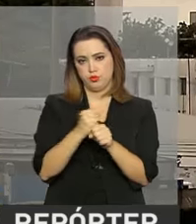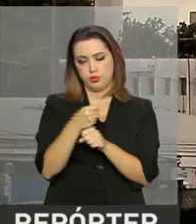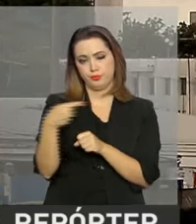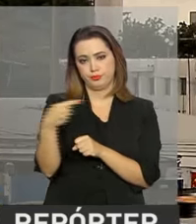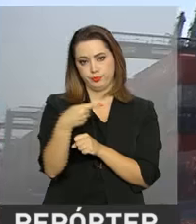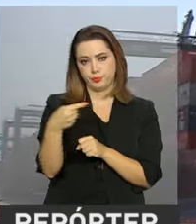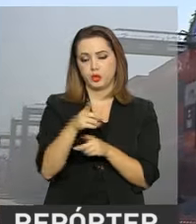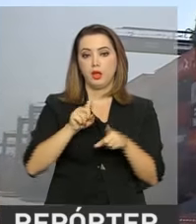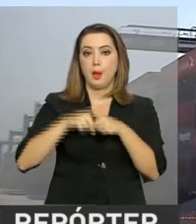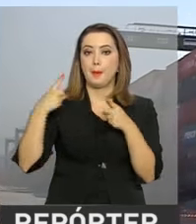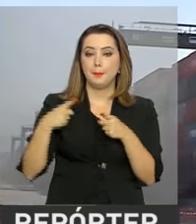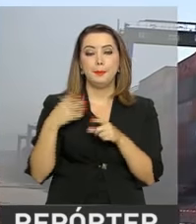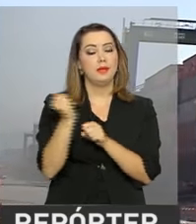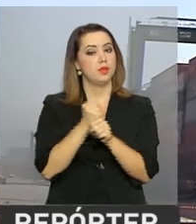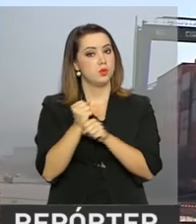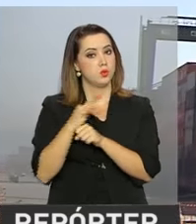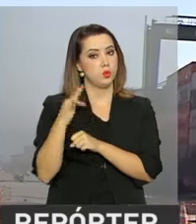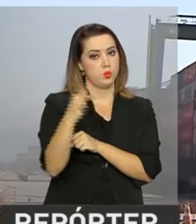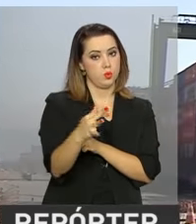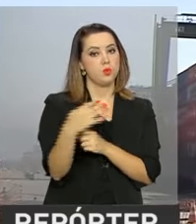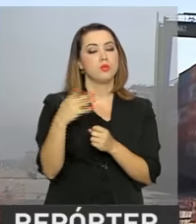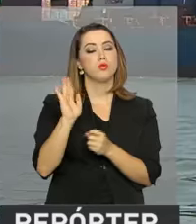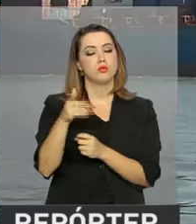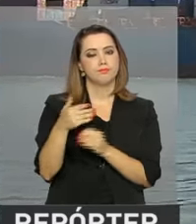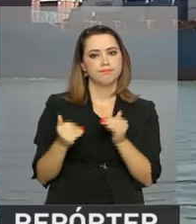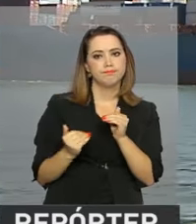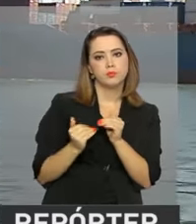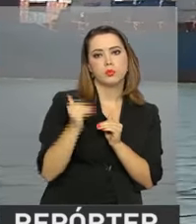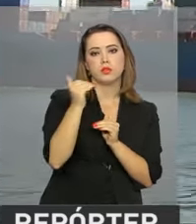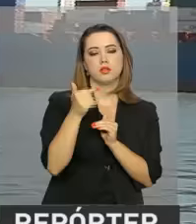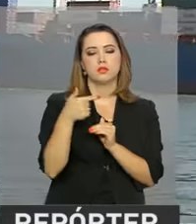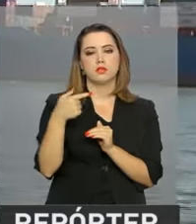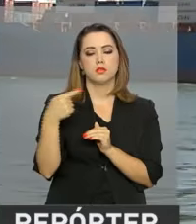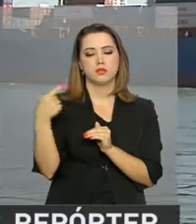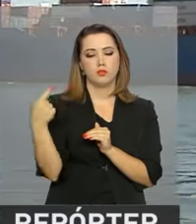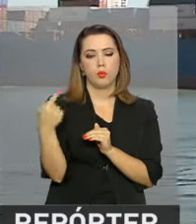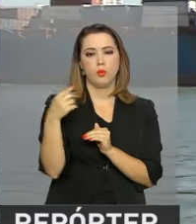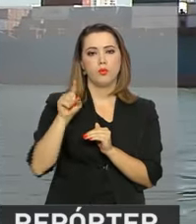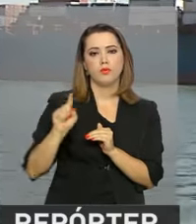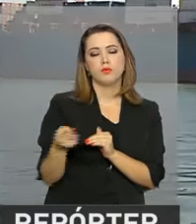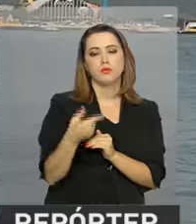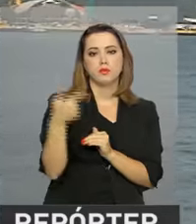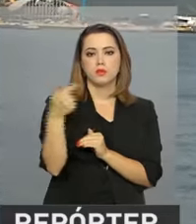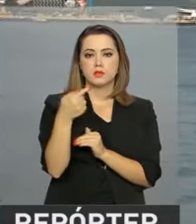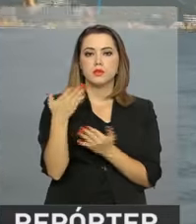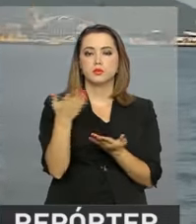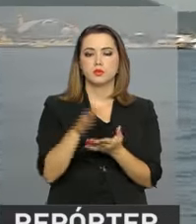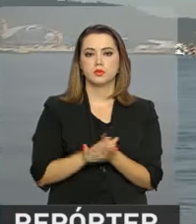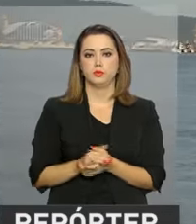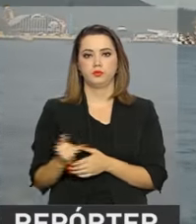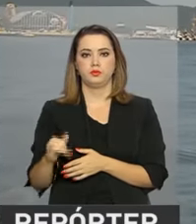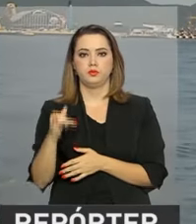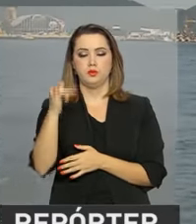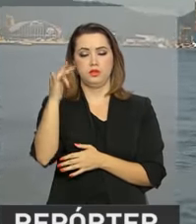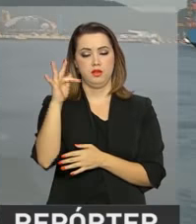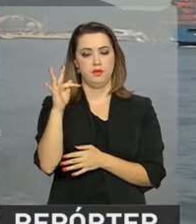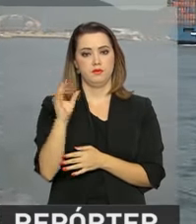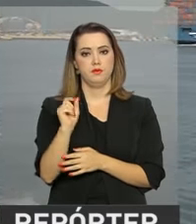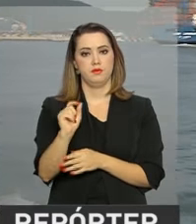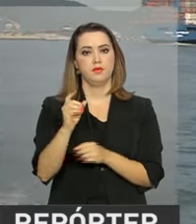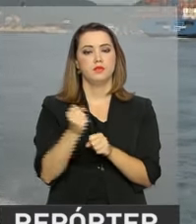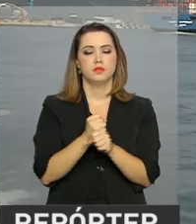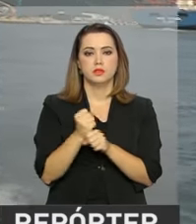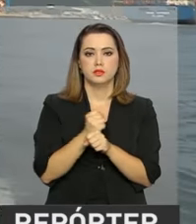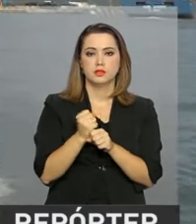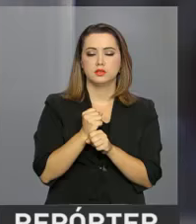1,6 no ano que vem a inflação deve cair de 7,2 agora em 2016 para 4,8